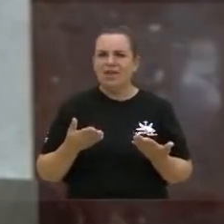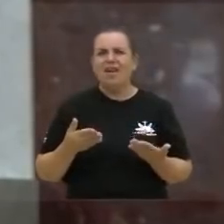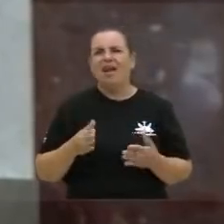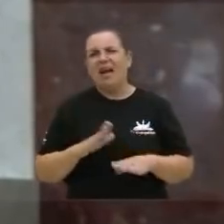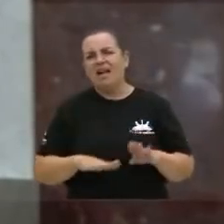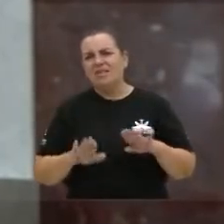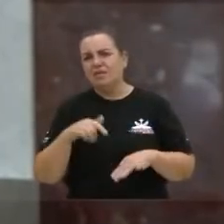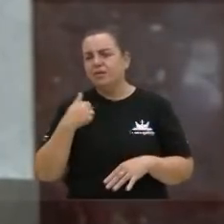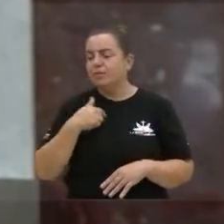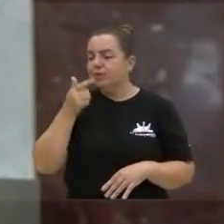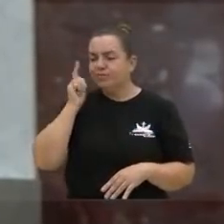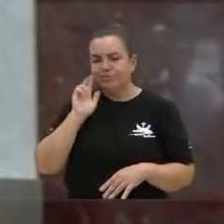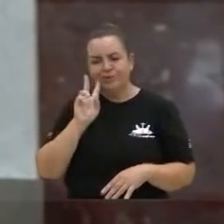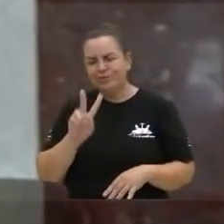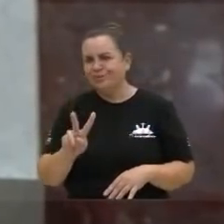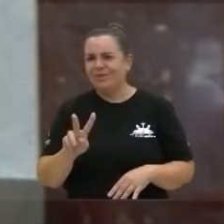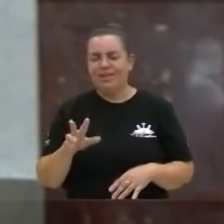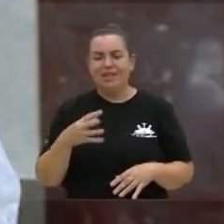enxerguemos.